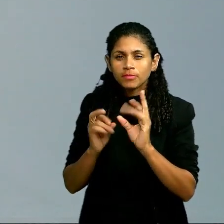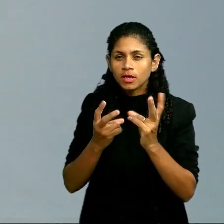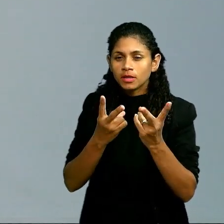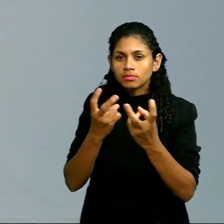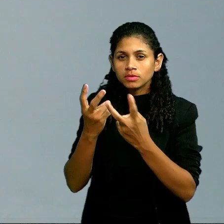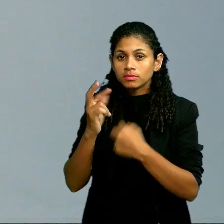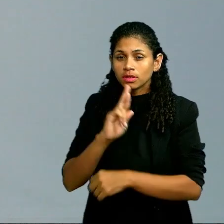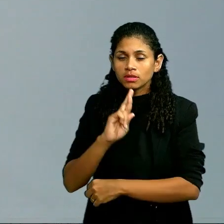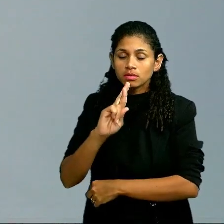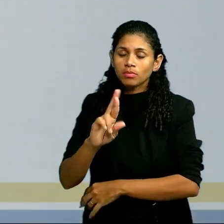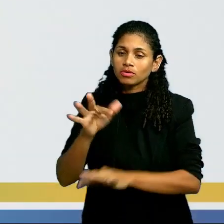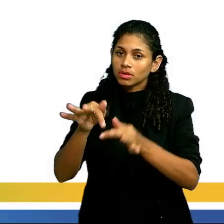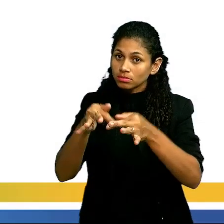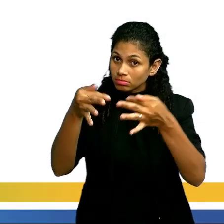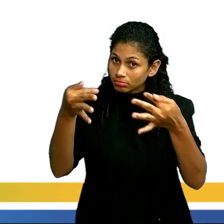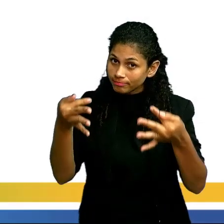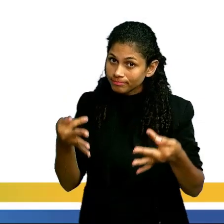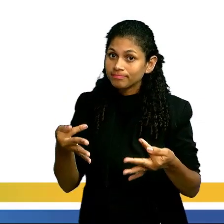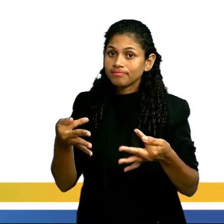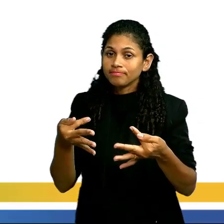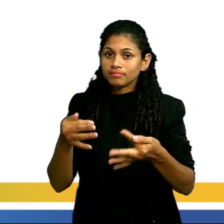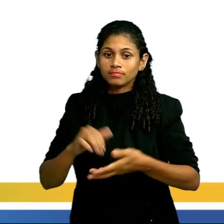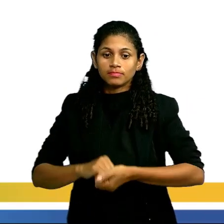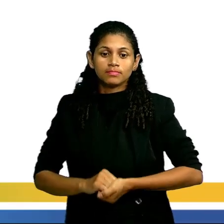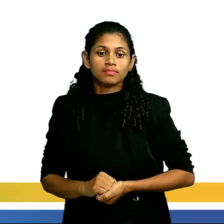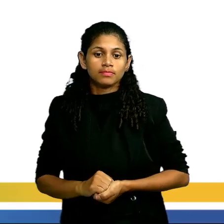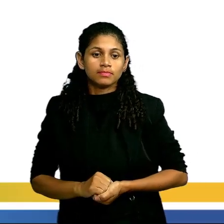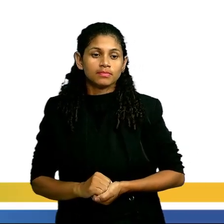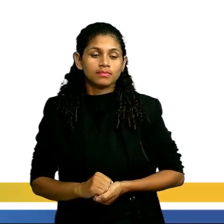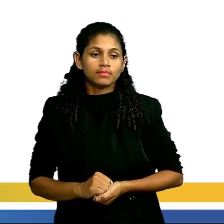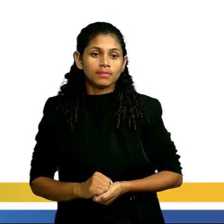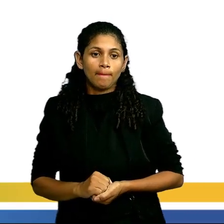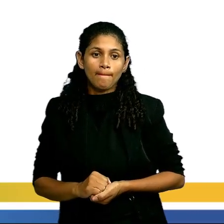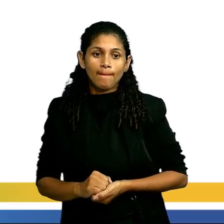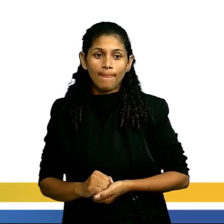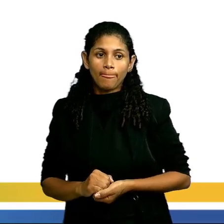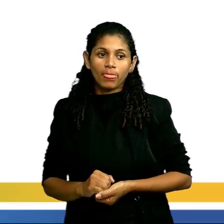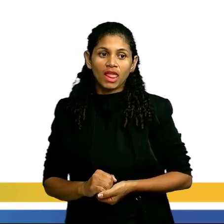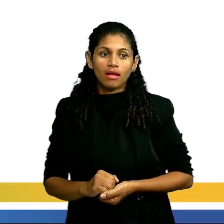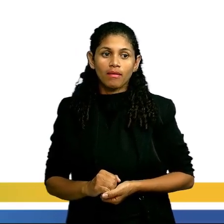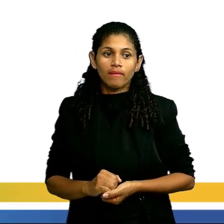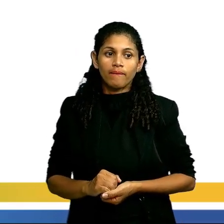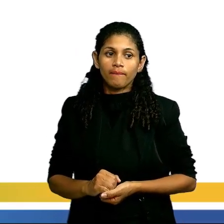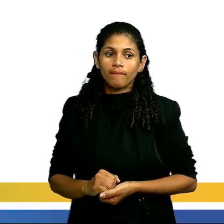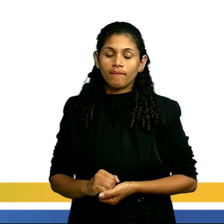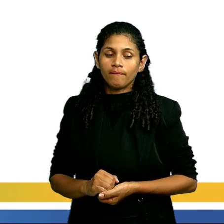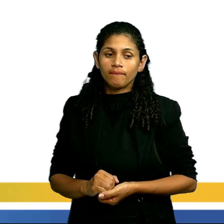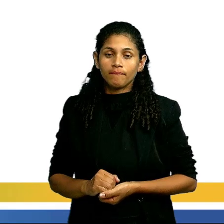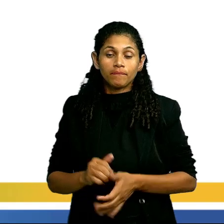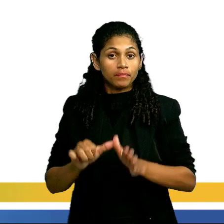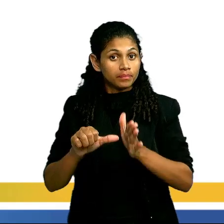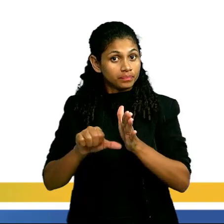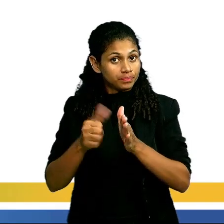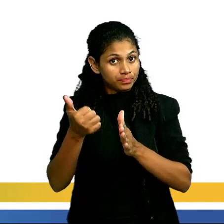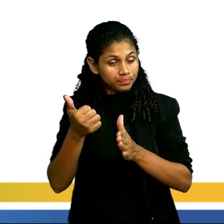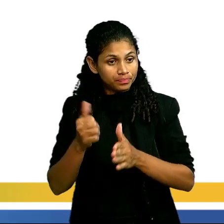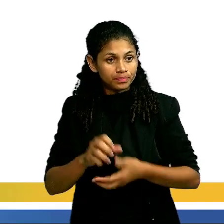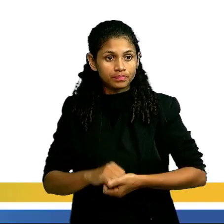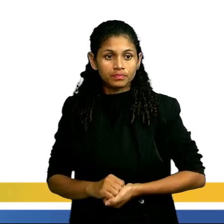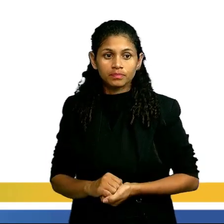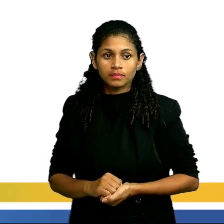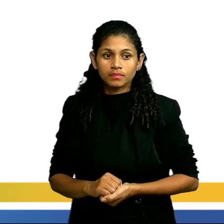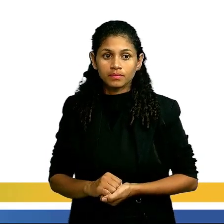uma coisa mais simples do que se imagina. Tudo bem? Então vejamos. Primeiro,